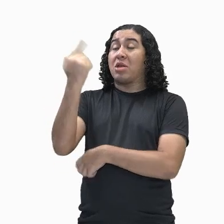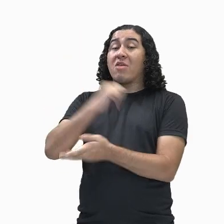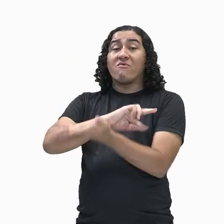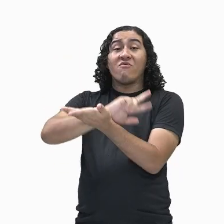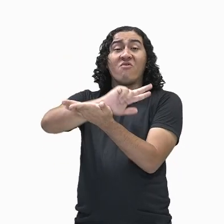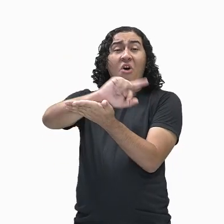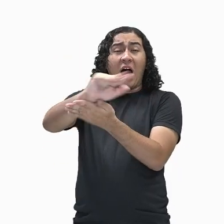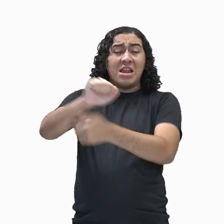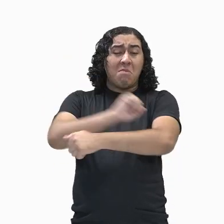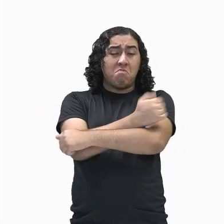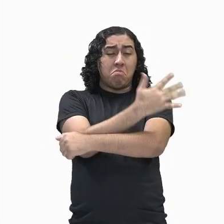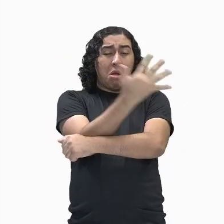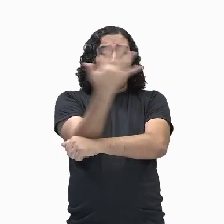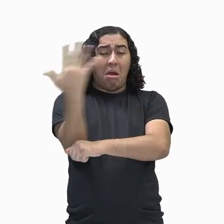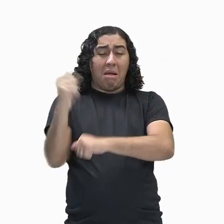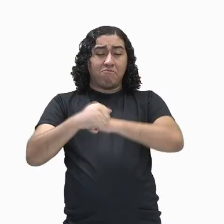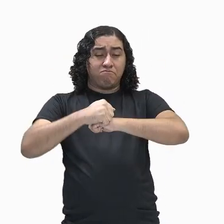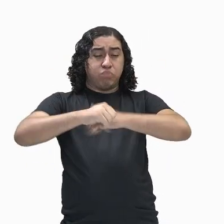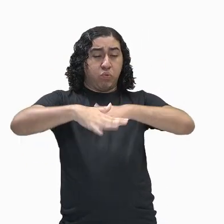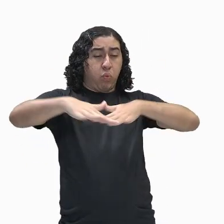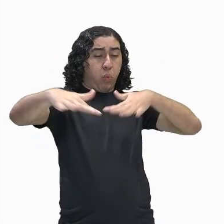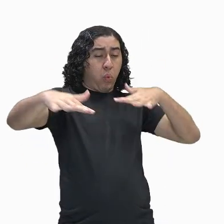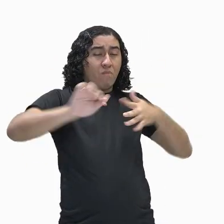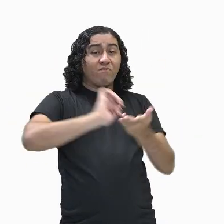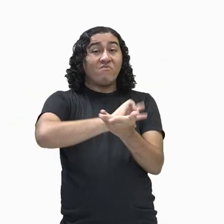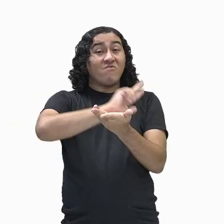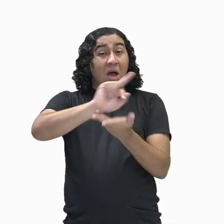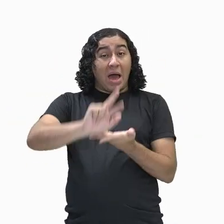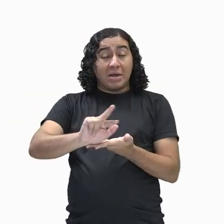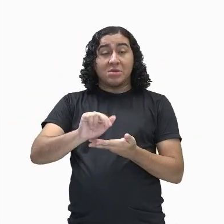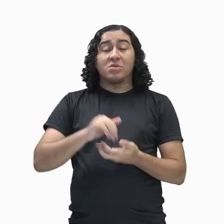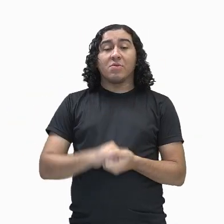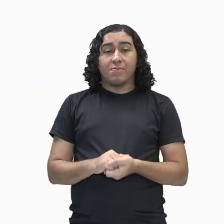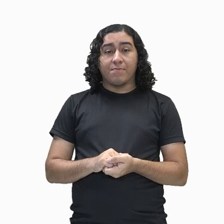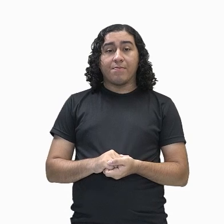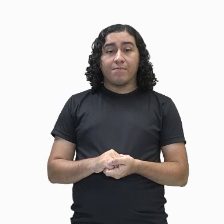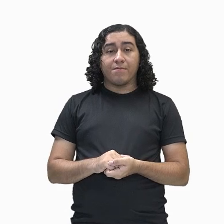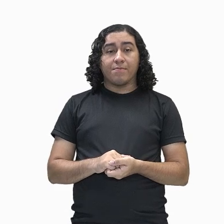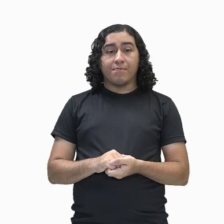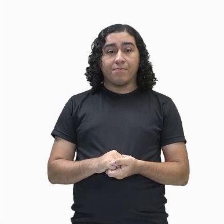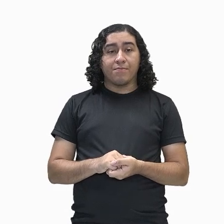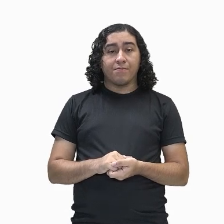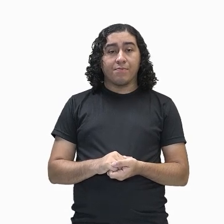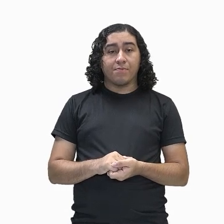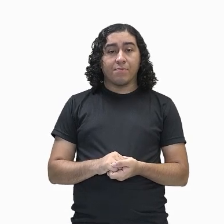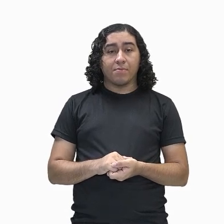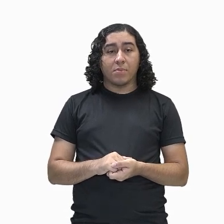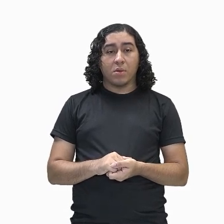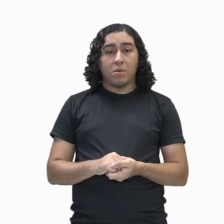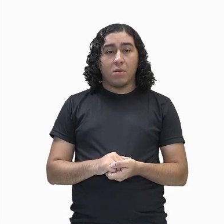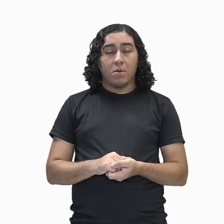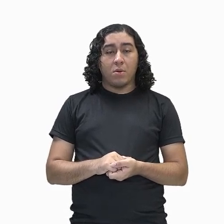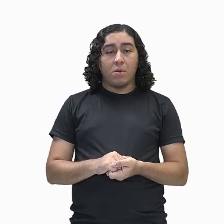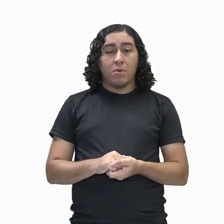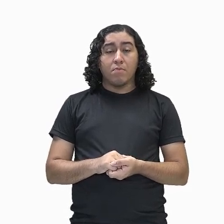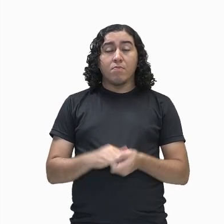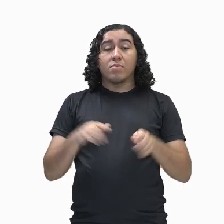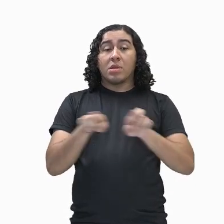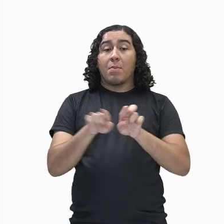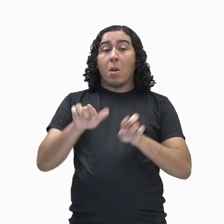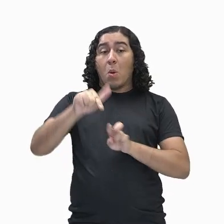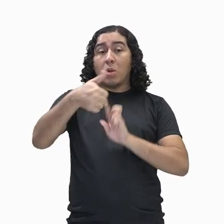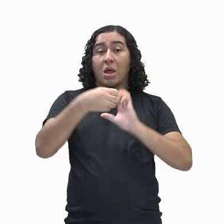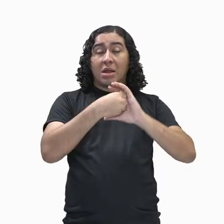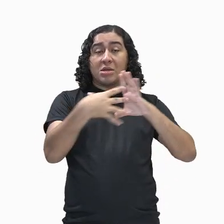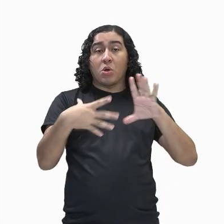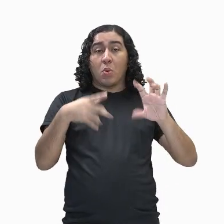suma-uma para a gente identificar essa vegetação alta e densa. Além disso, uma outra característica